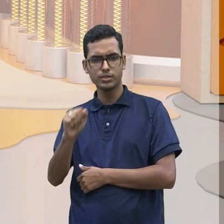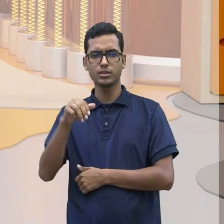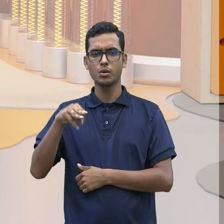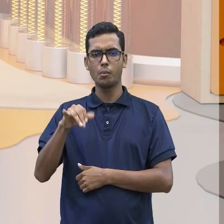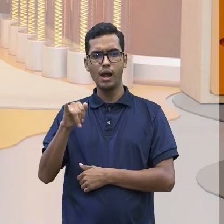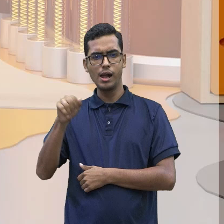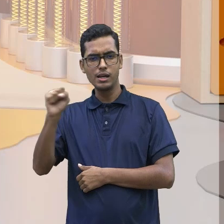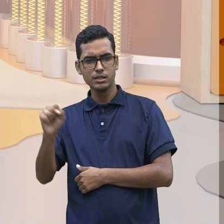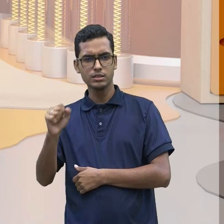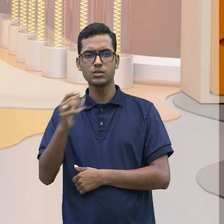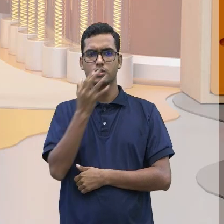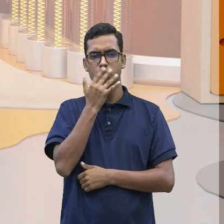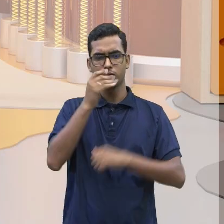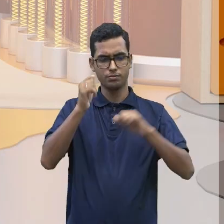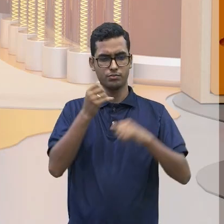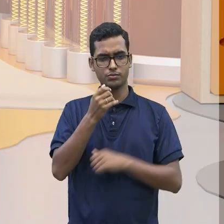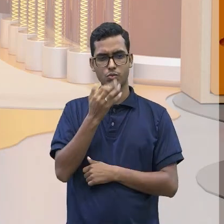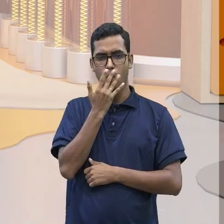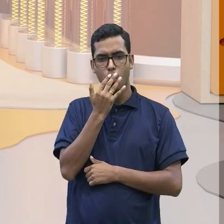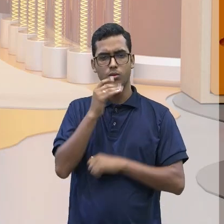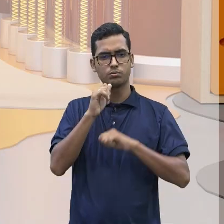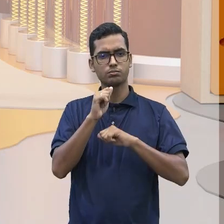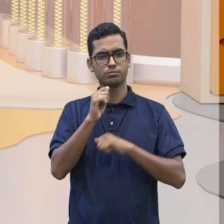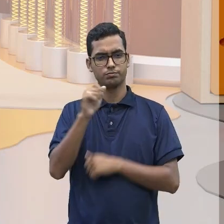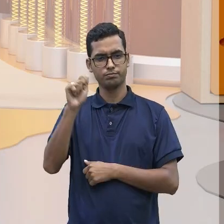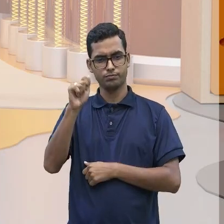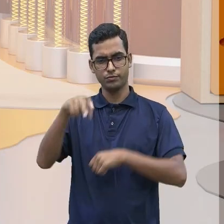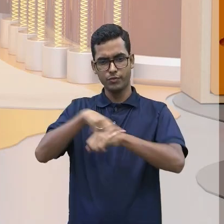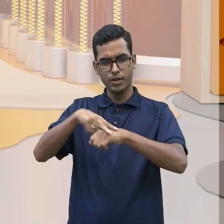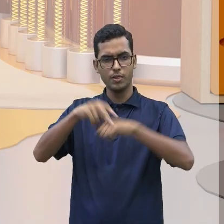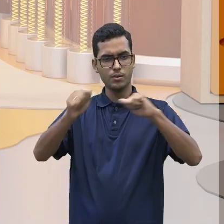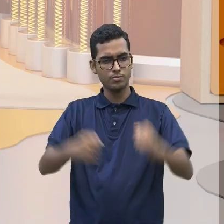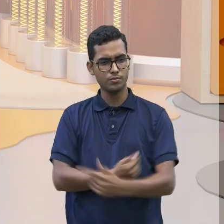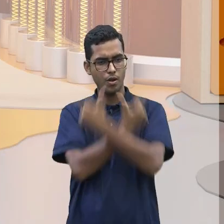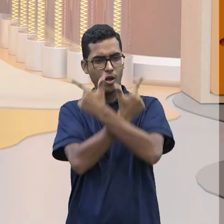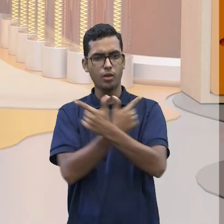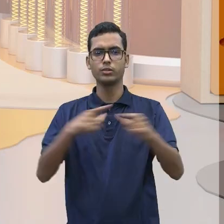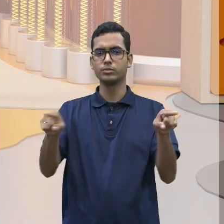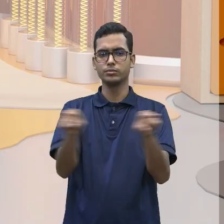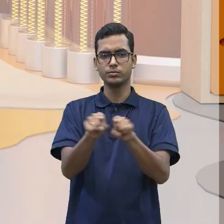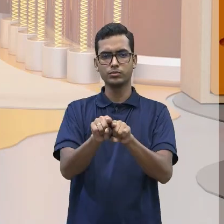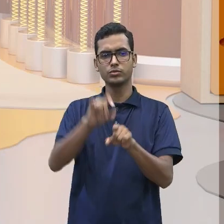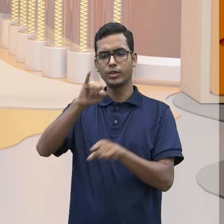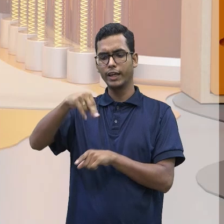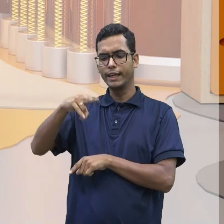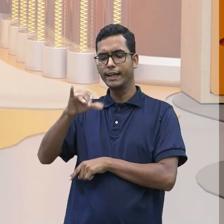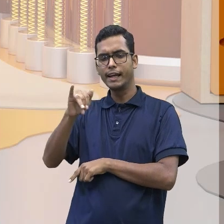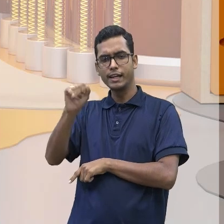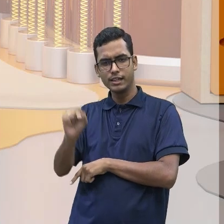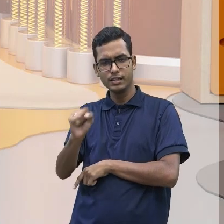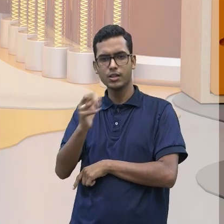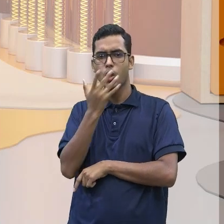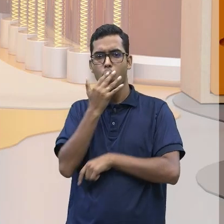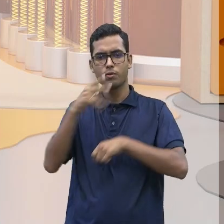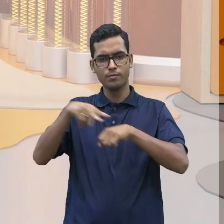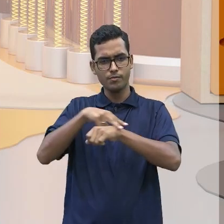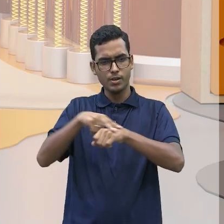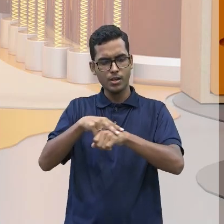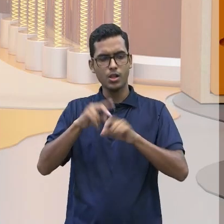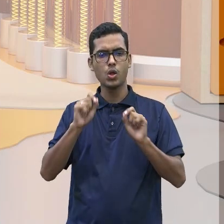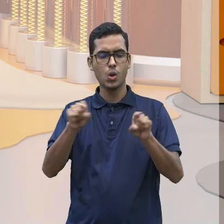amarelo, os indígenas brasileiros e em verde, os incas, né? Então, esses povos, eles são conhecidos também como os